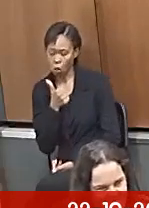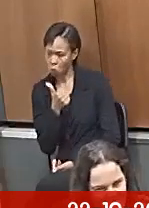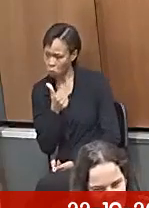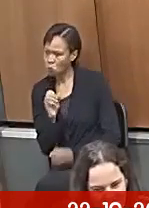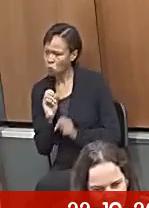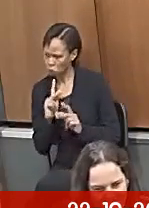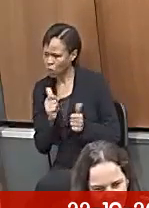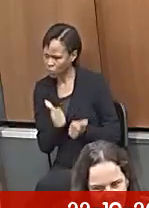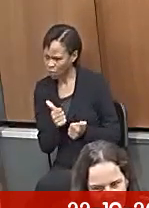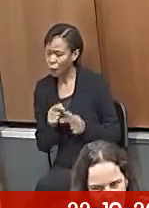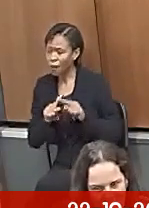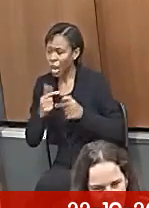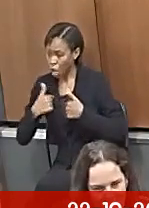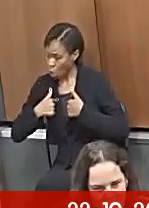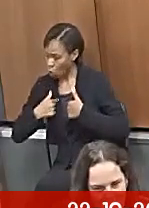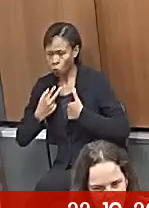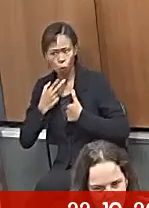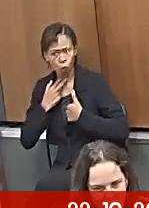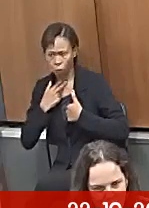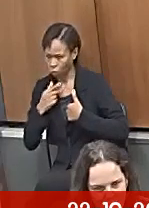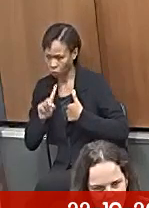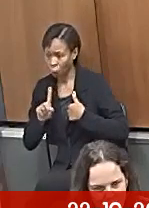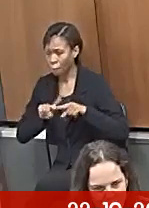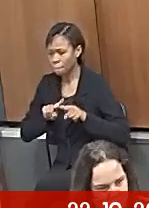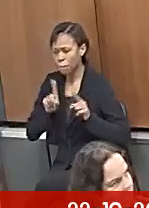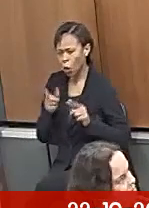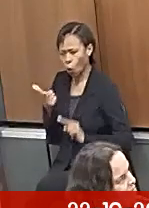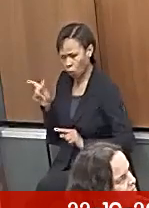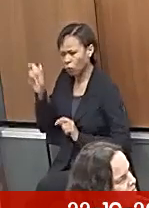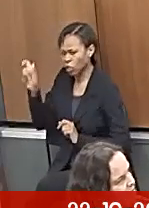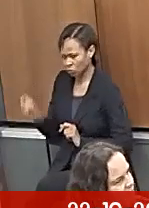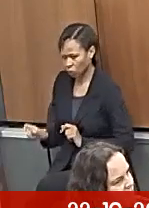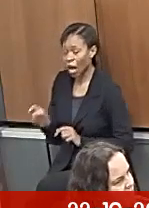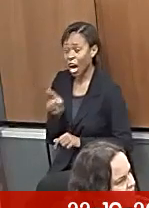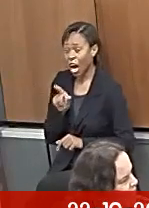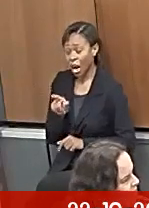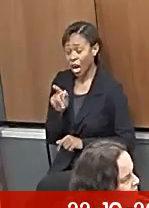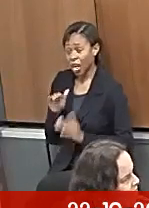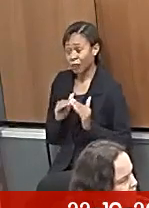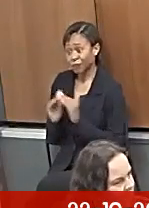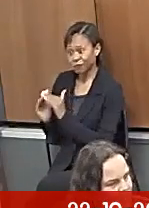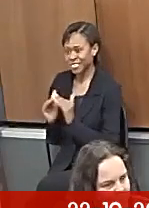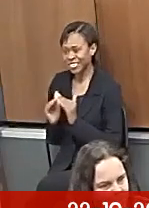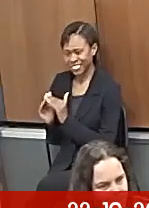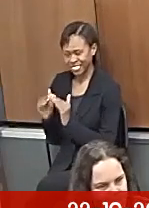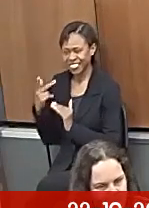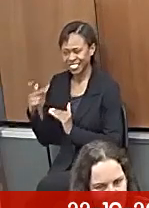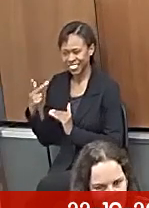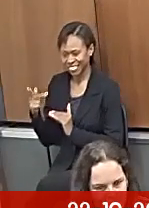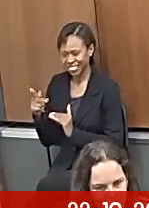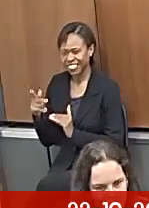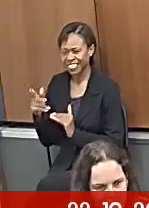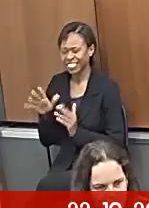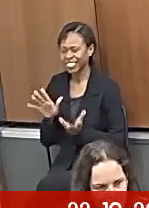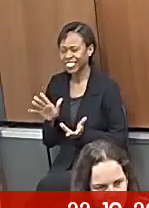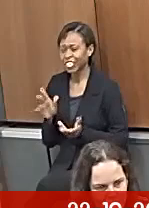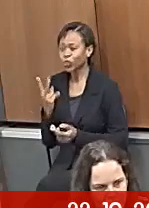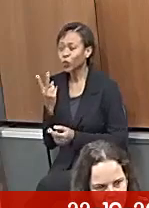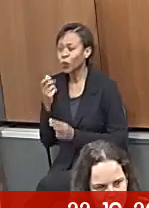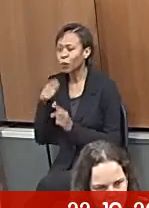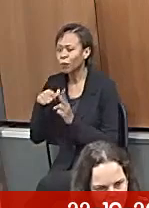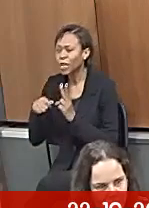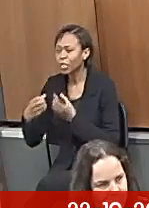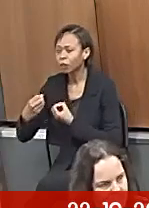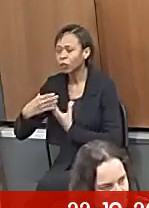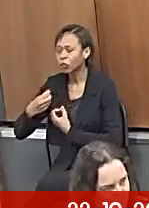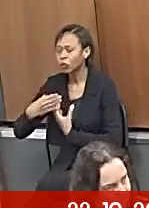mas alguém vai fazer. Ela foi até uma vizinha, uma técnica de enfermagem na época, que em 2 meses me alfabetizou